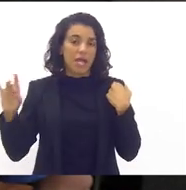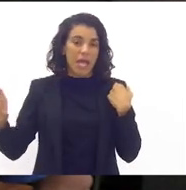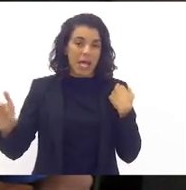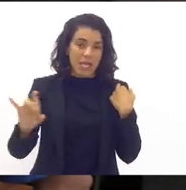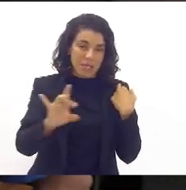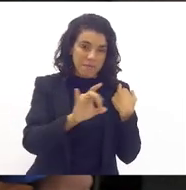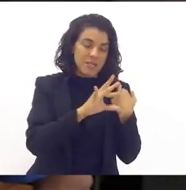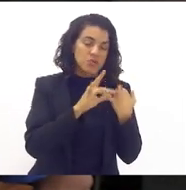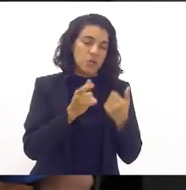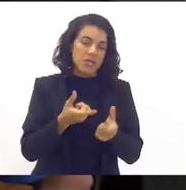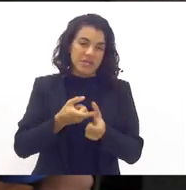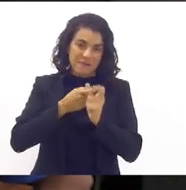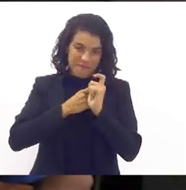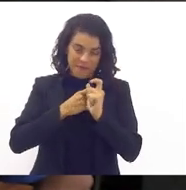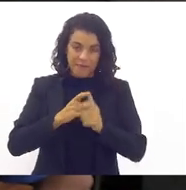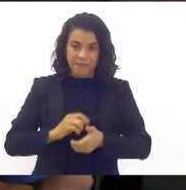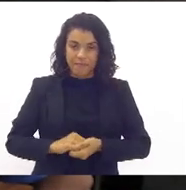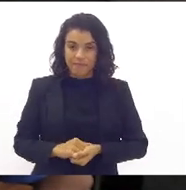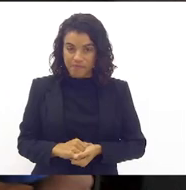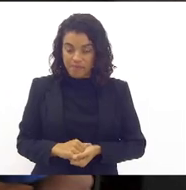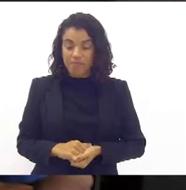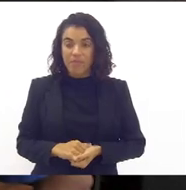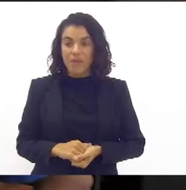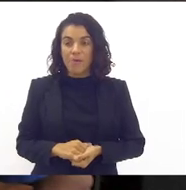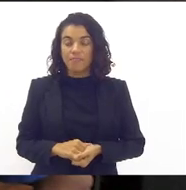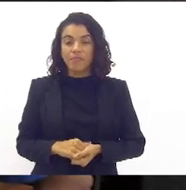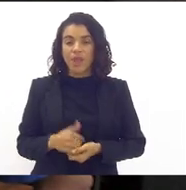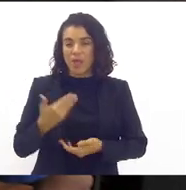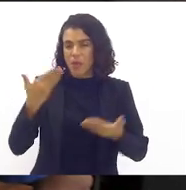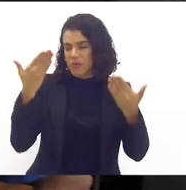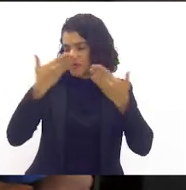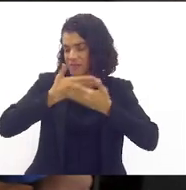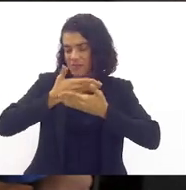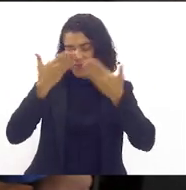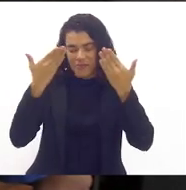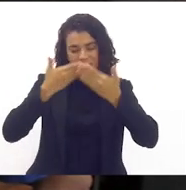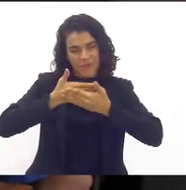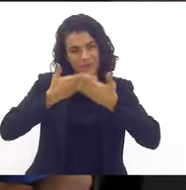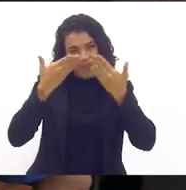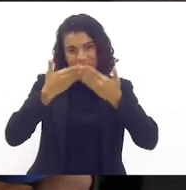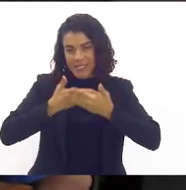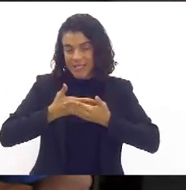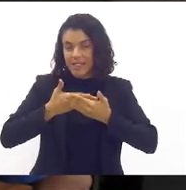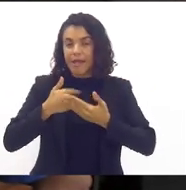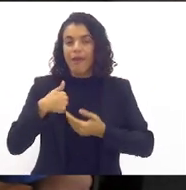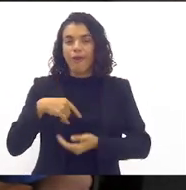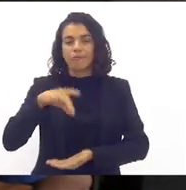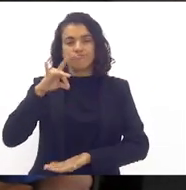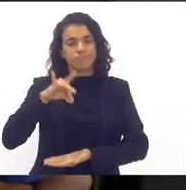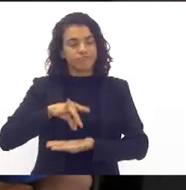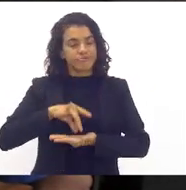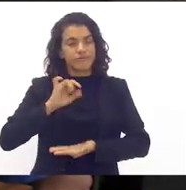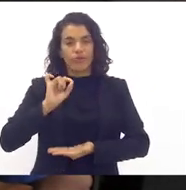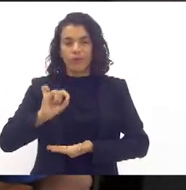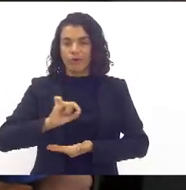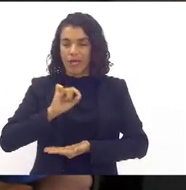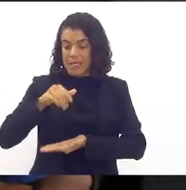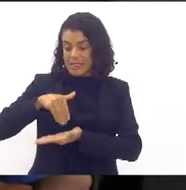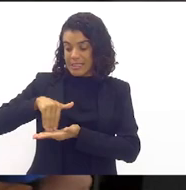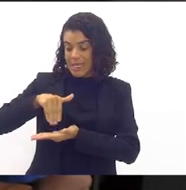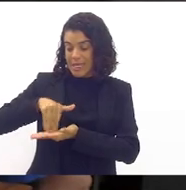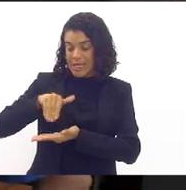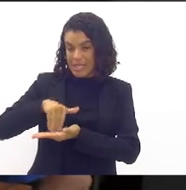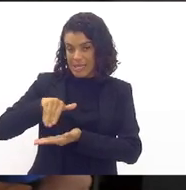contraiu. Eu não quis nem ver. Ato contínuo, eu oficiei à Secretaria